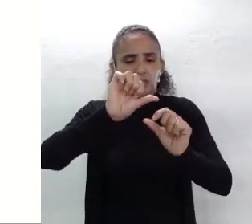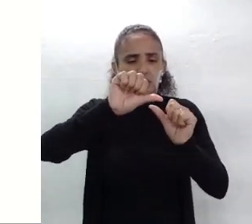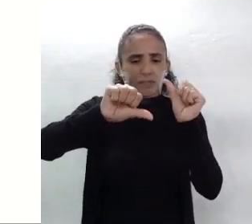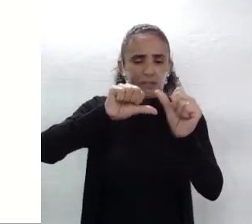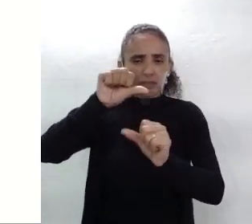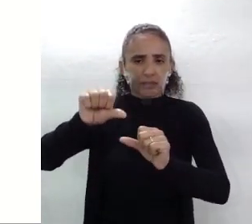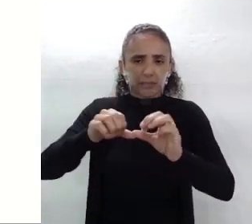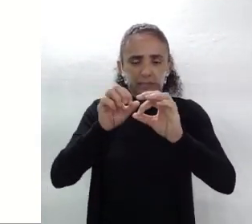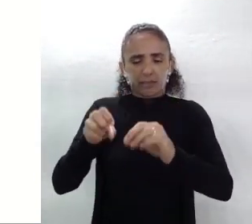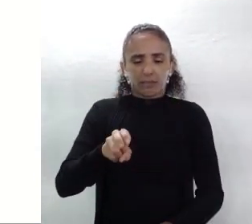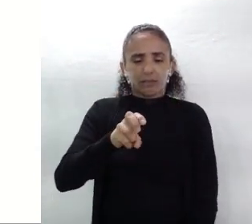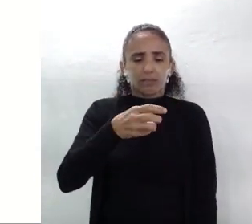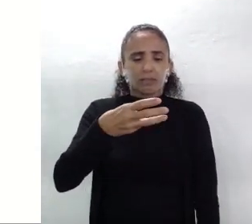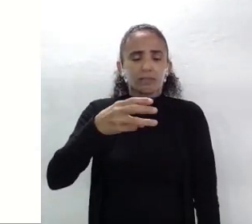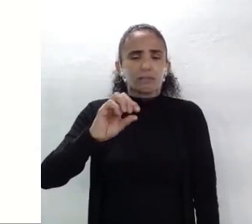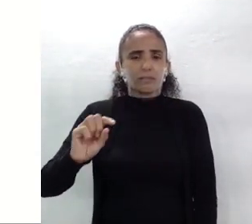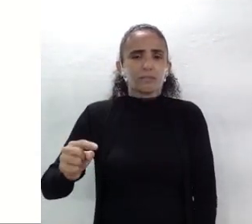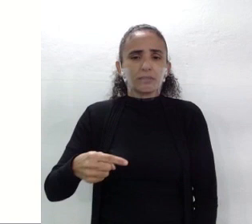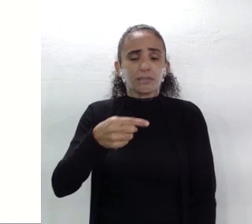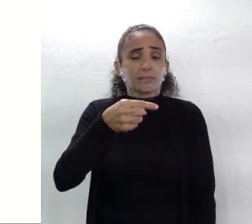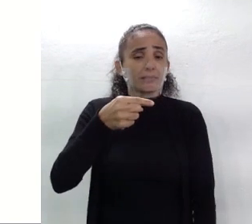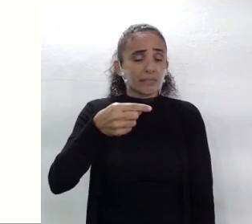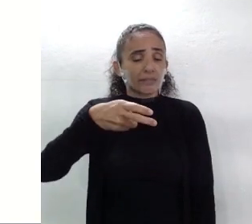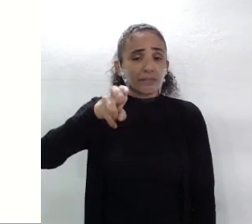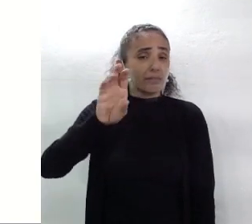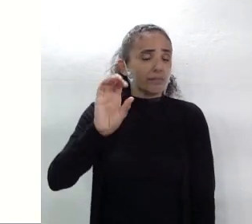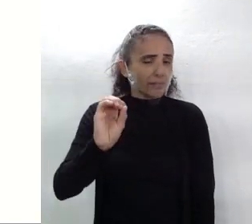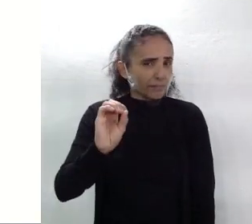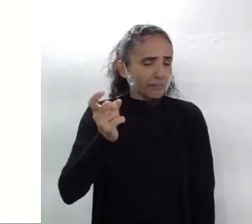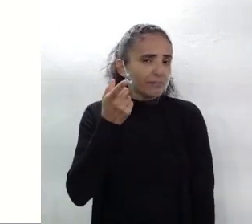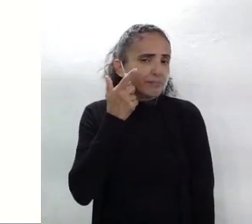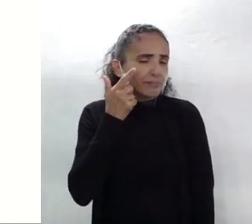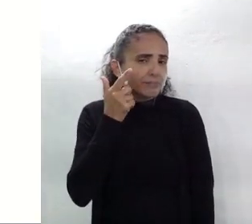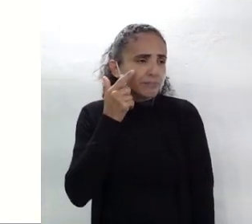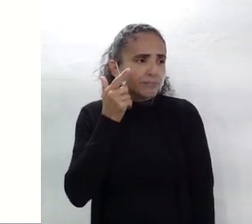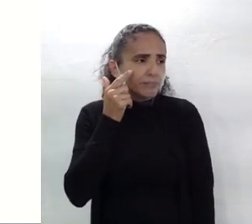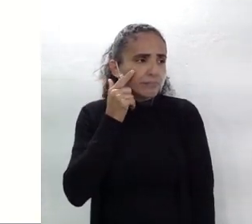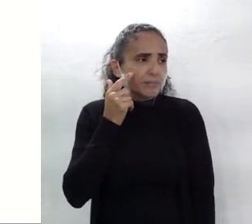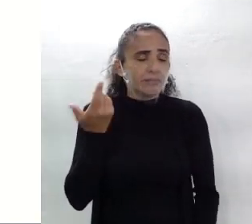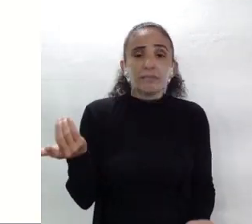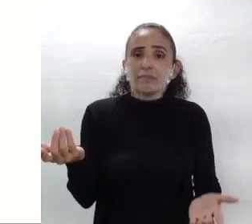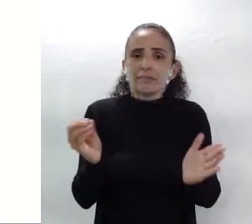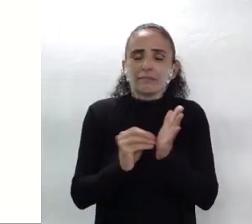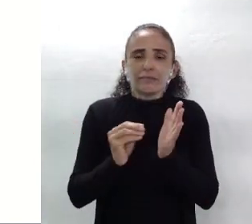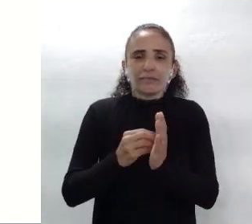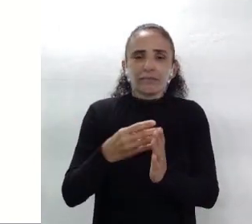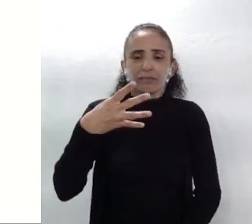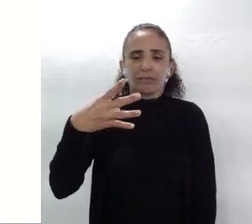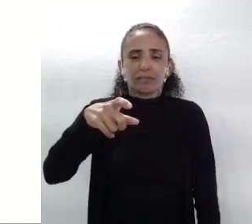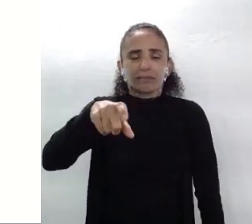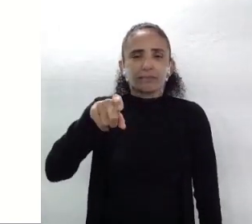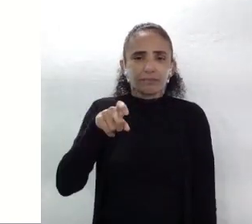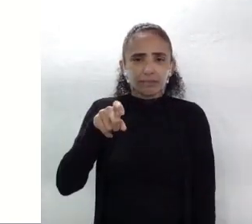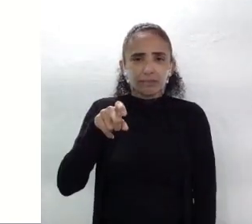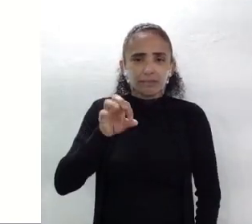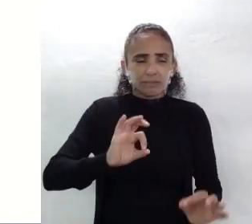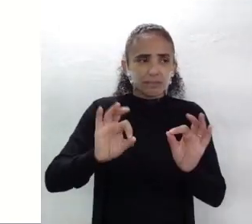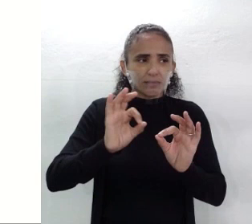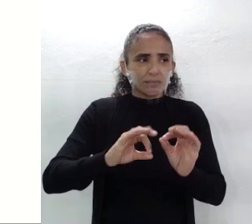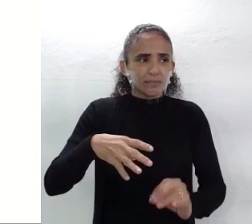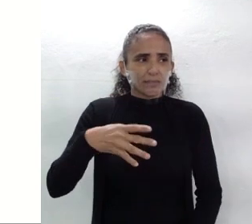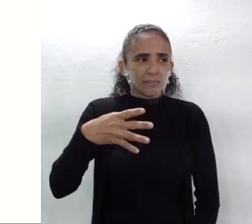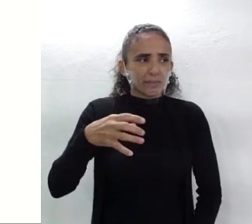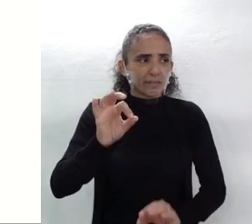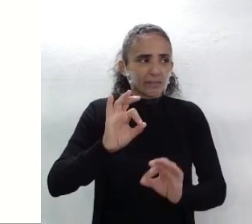ficar 530 menos 50. Mas veja aqui acima tem o 4x. Então, fica 3x mais